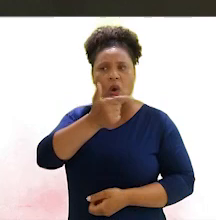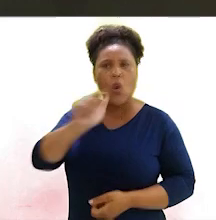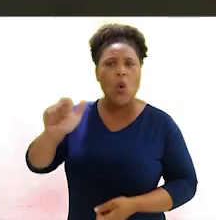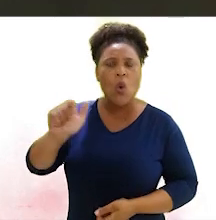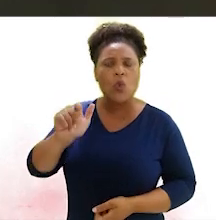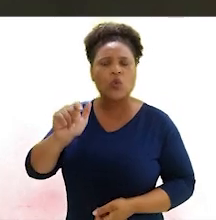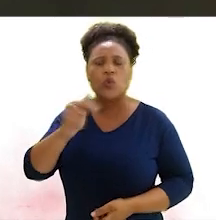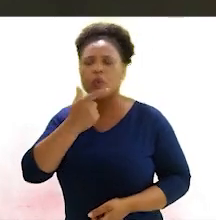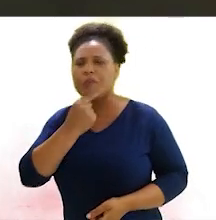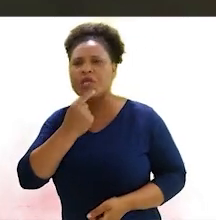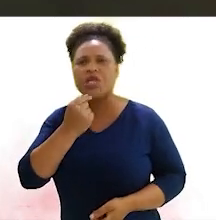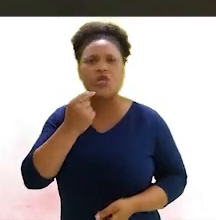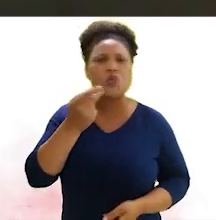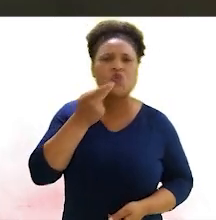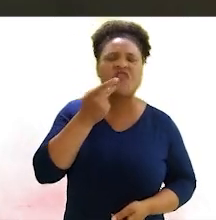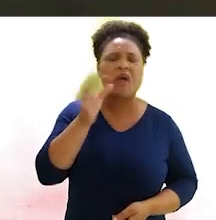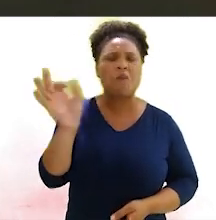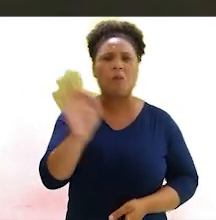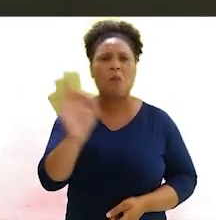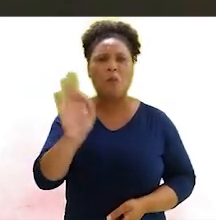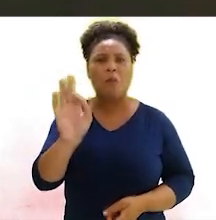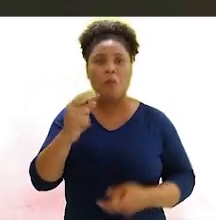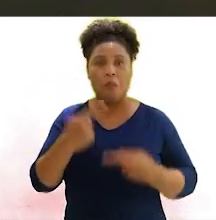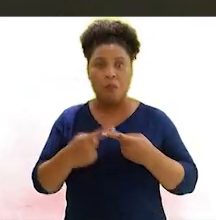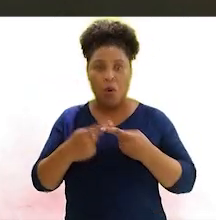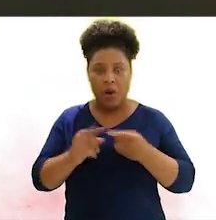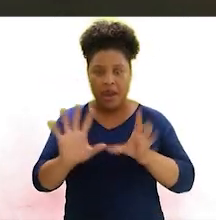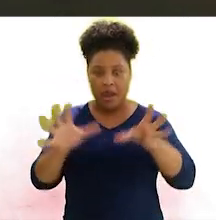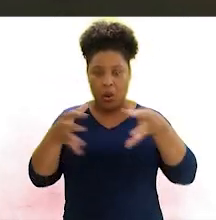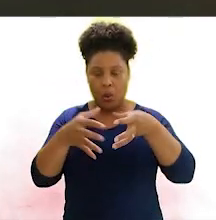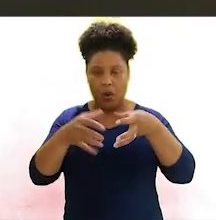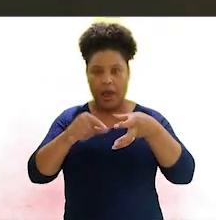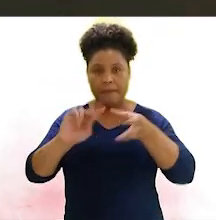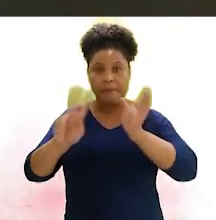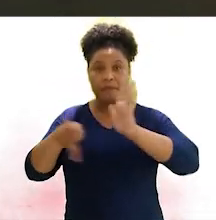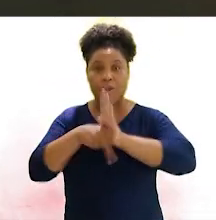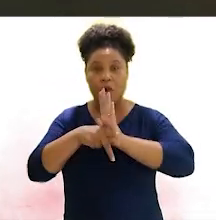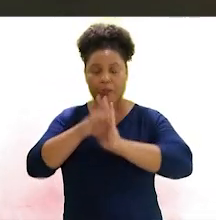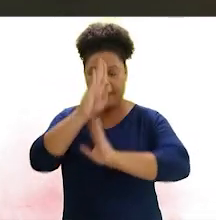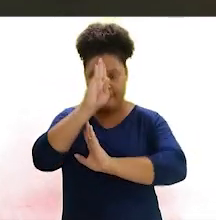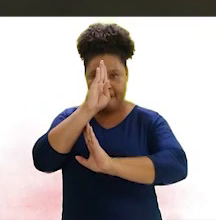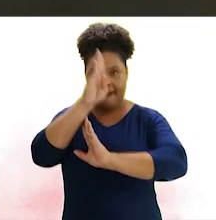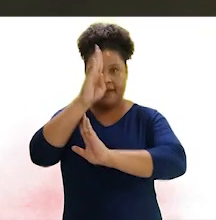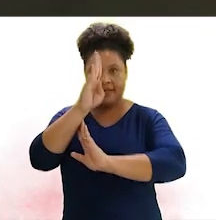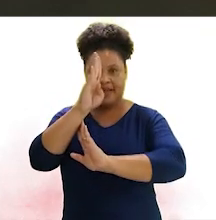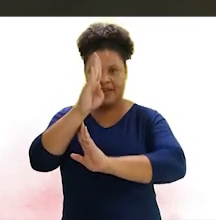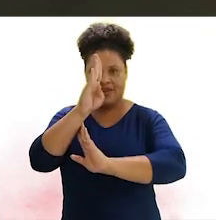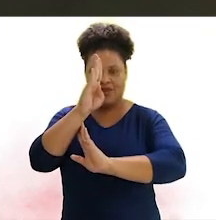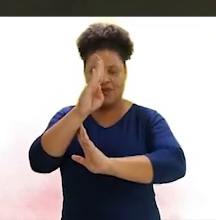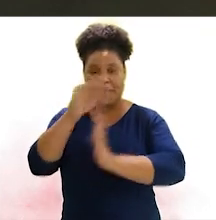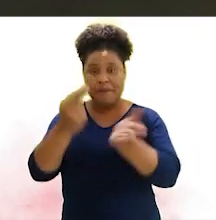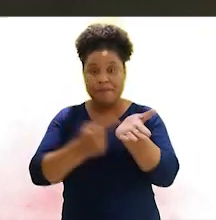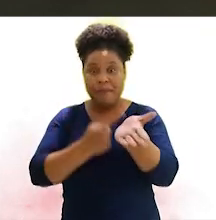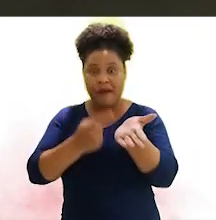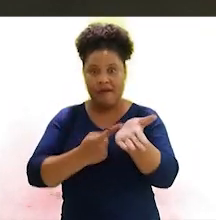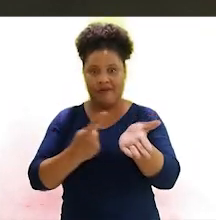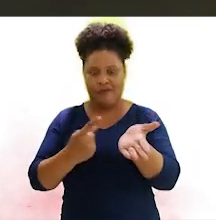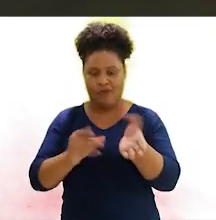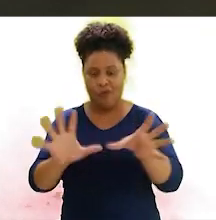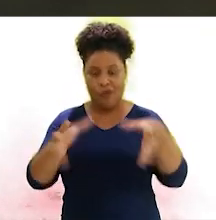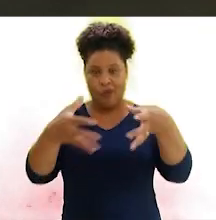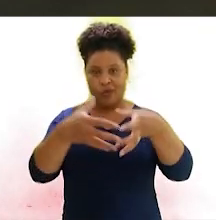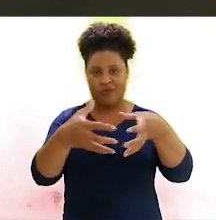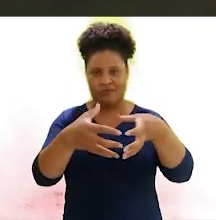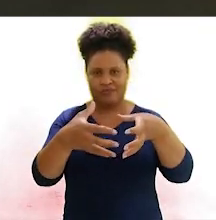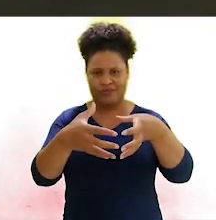círculo social em que eu estava era heteronormativo e branco que é que eu tava fazendo no meio daquelas pessoas eu não encontrava eu não